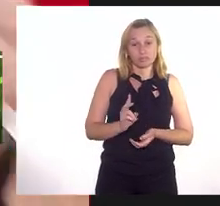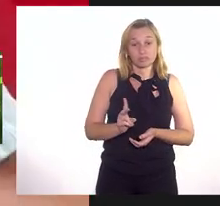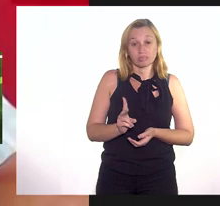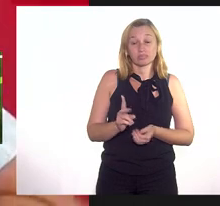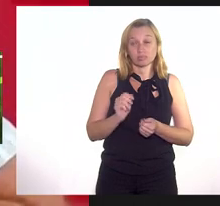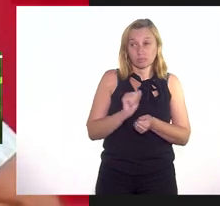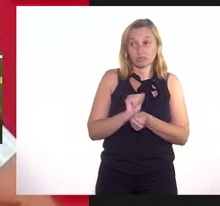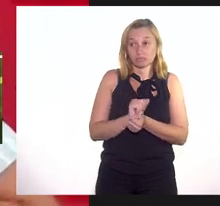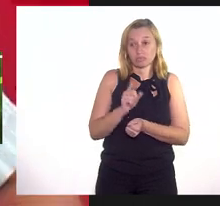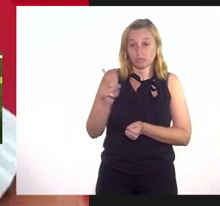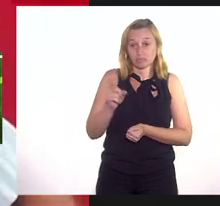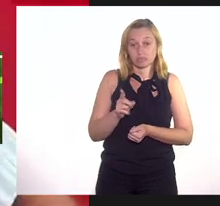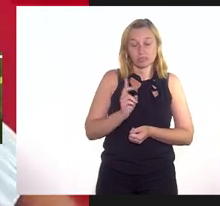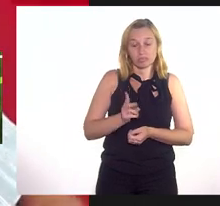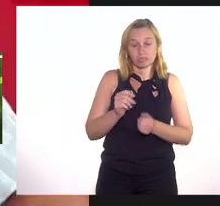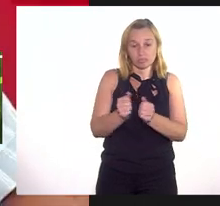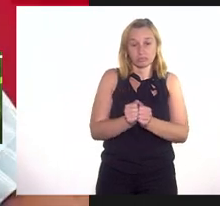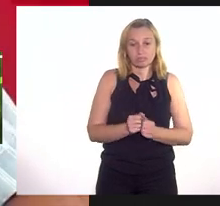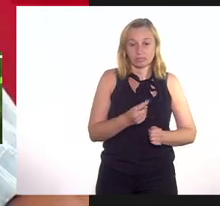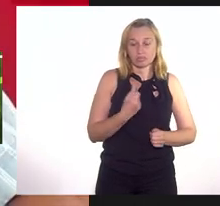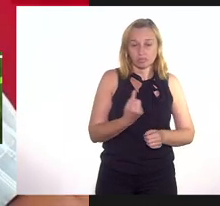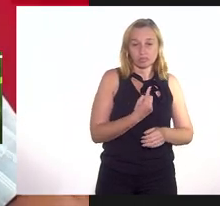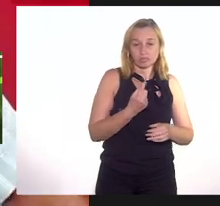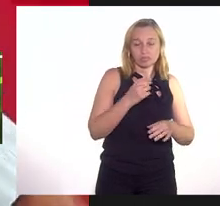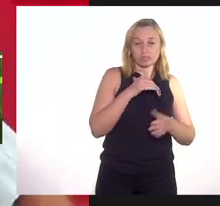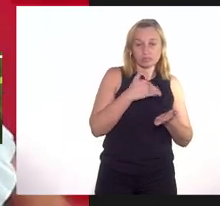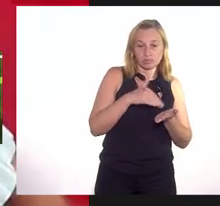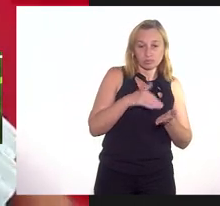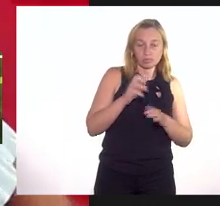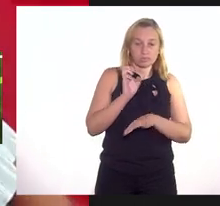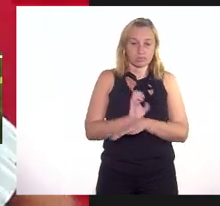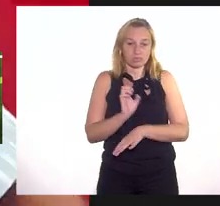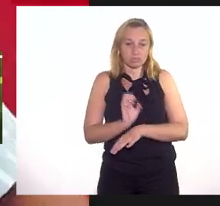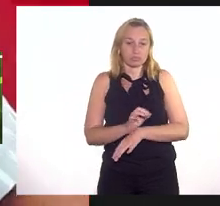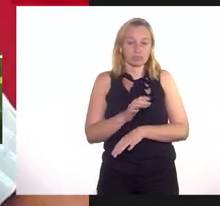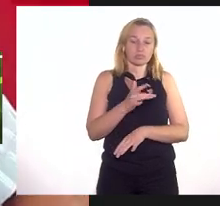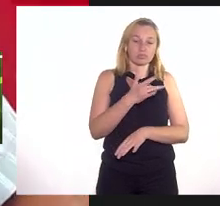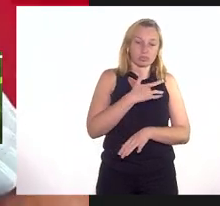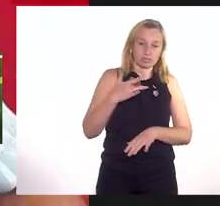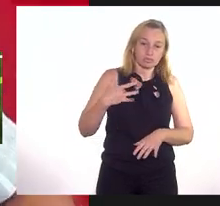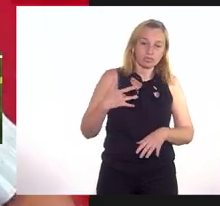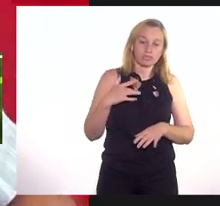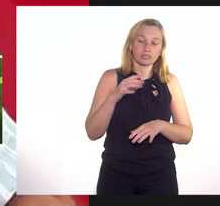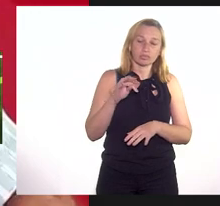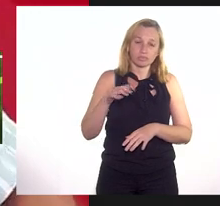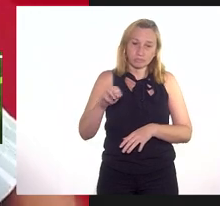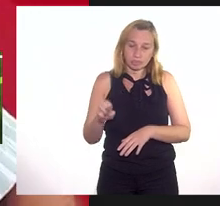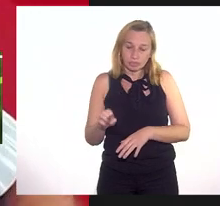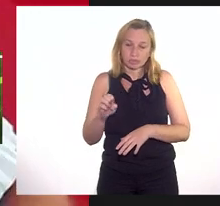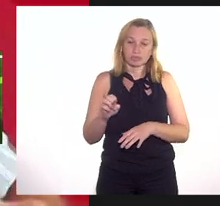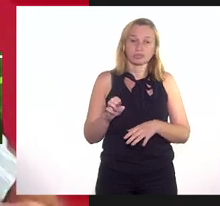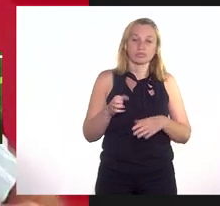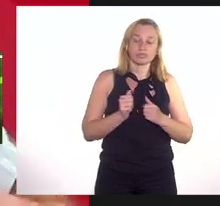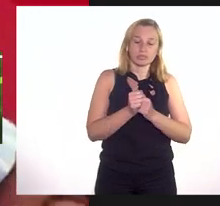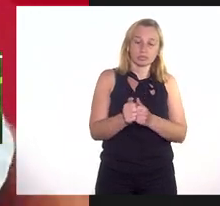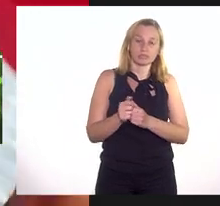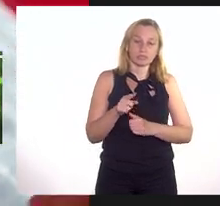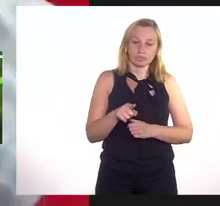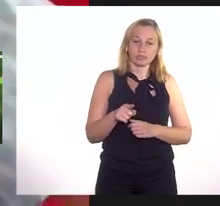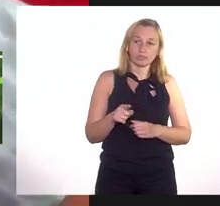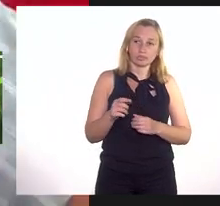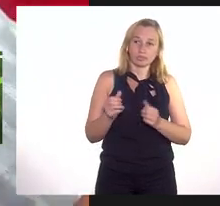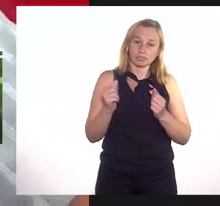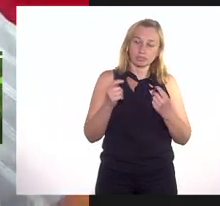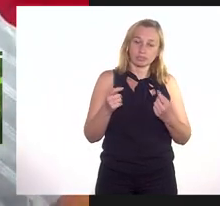com a gente, tá, Fernanda? Lá pela Secretaria Estadual de Saúde, no comitê, nessa caminhada aqui, a gente espera que você